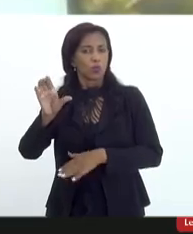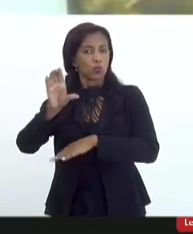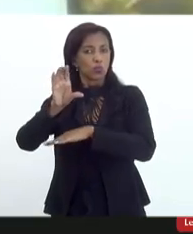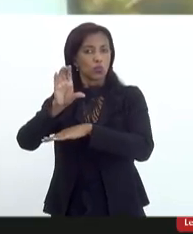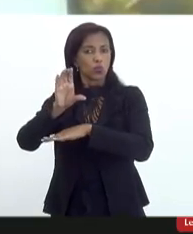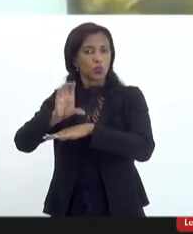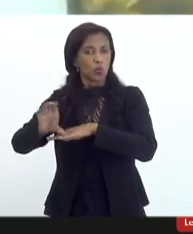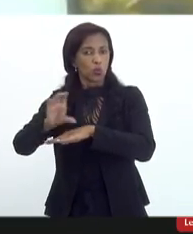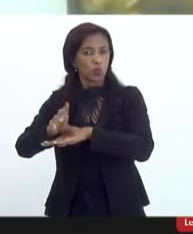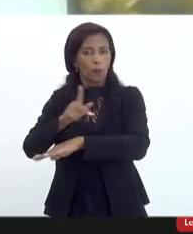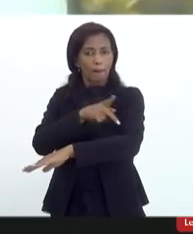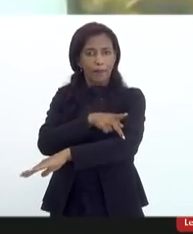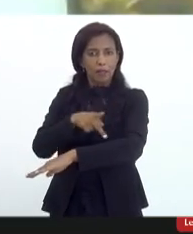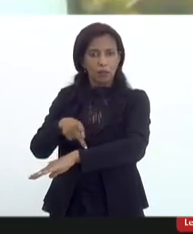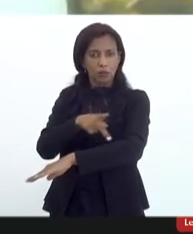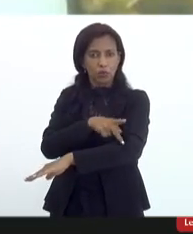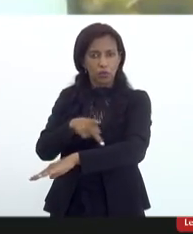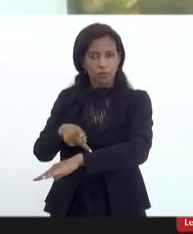pedagogia,